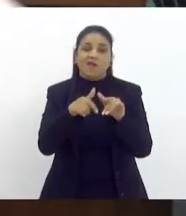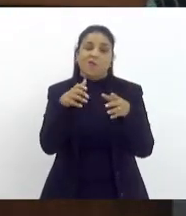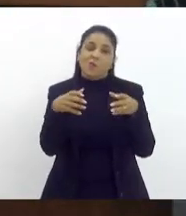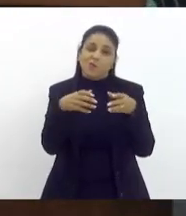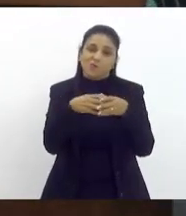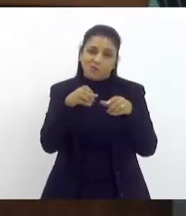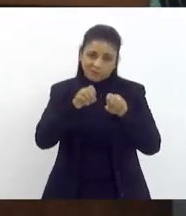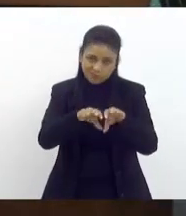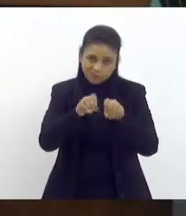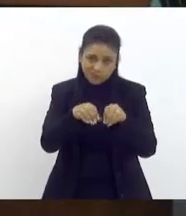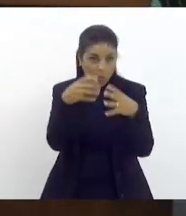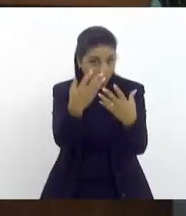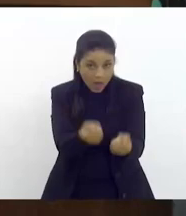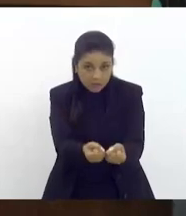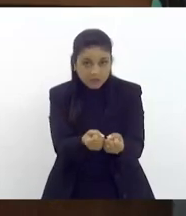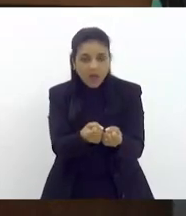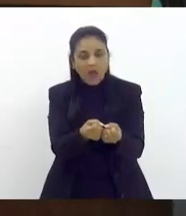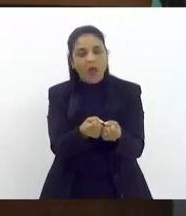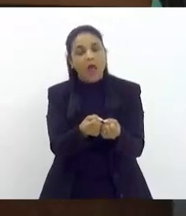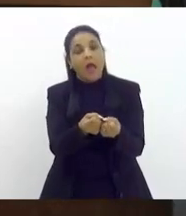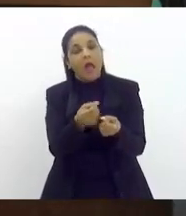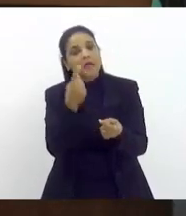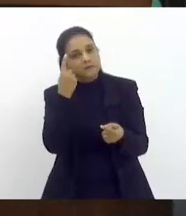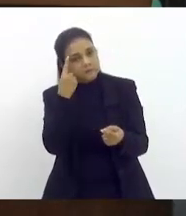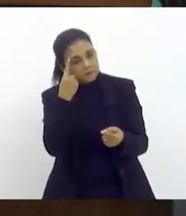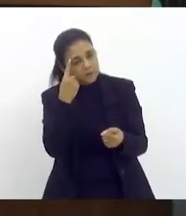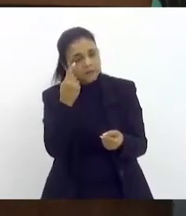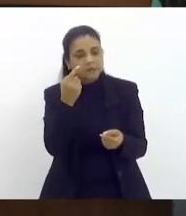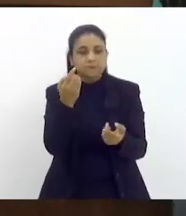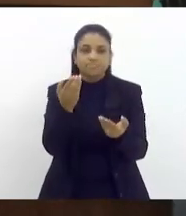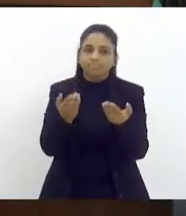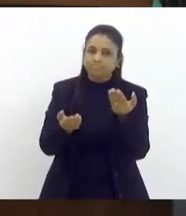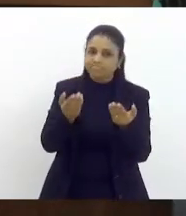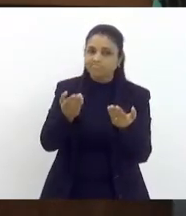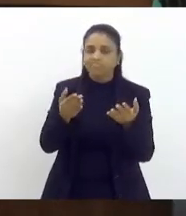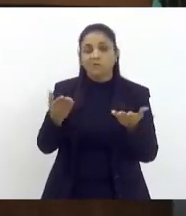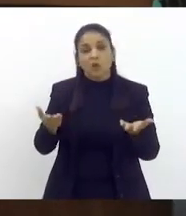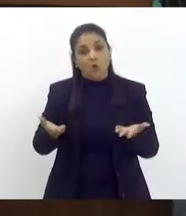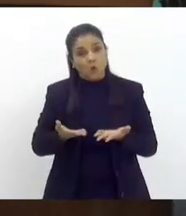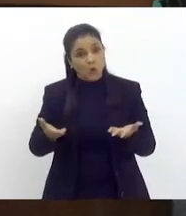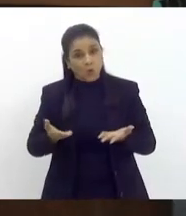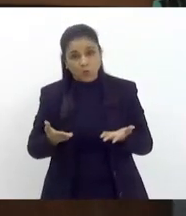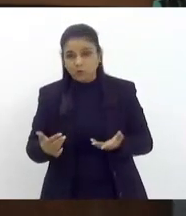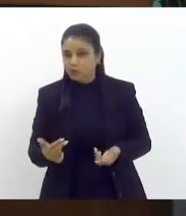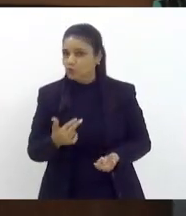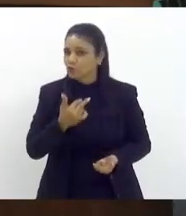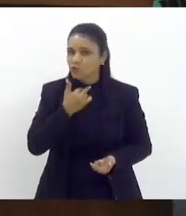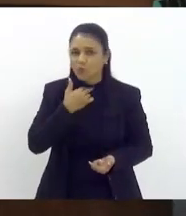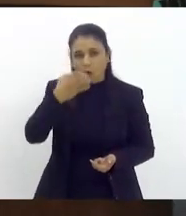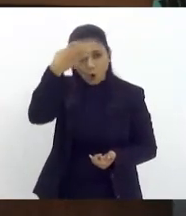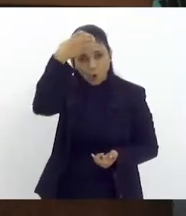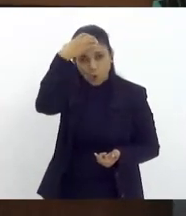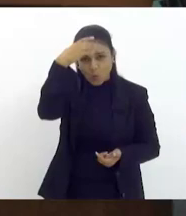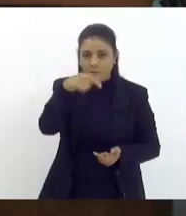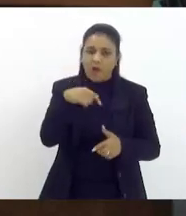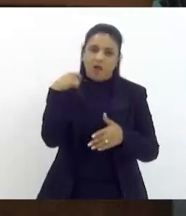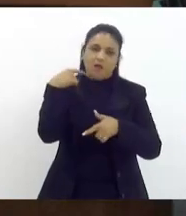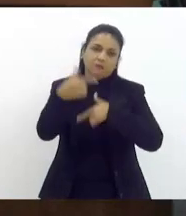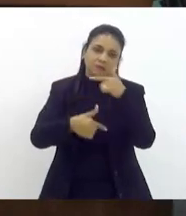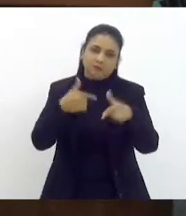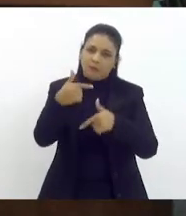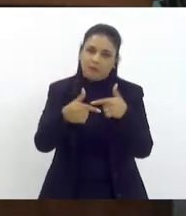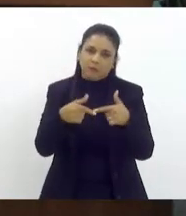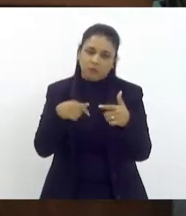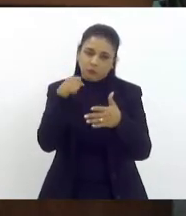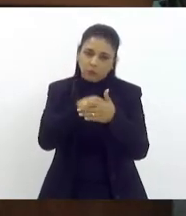Aí talvez a gente possa fazer balanços mais efetivos mas hoje por hoje a gente não pode culpar trabalhador que luta pelo seu